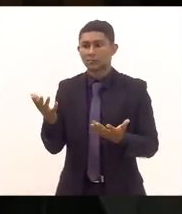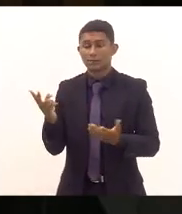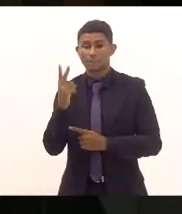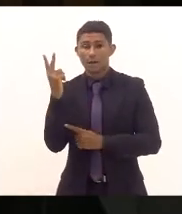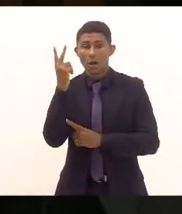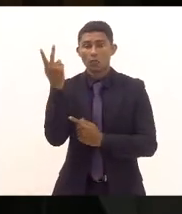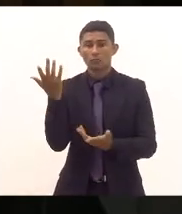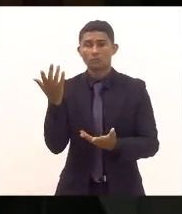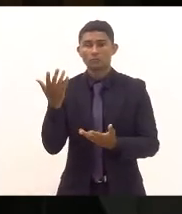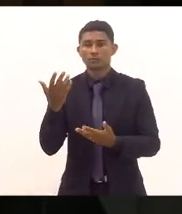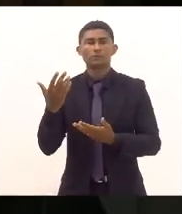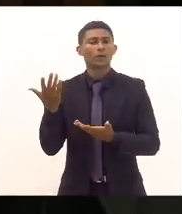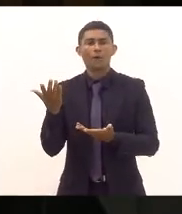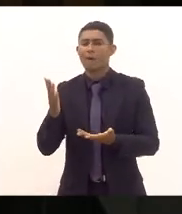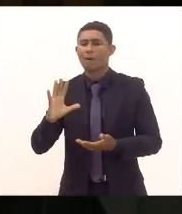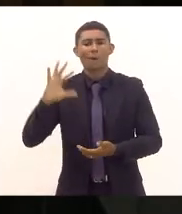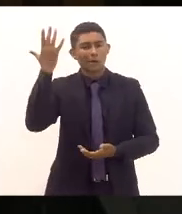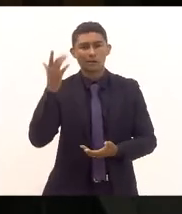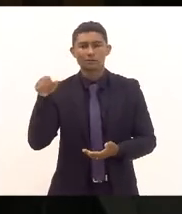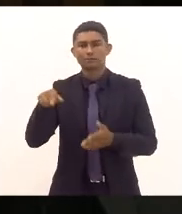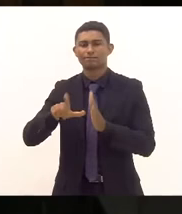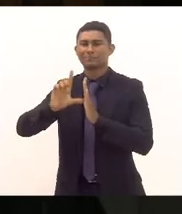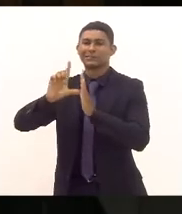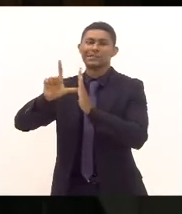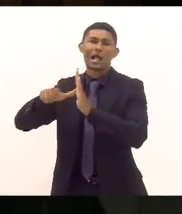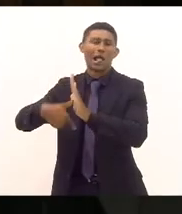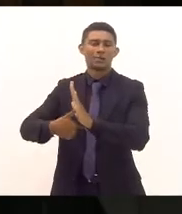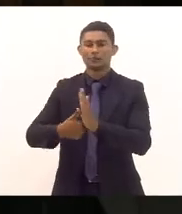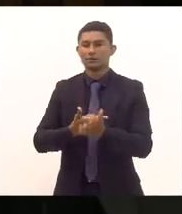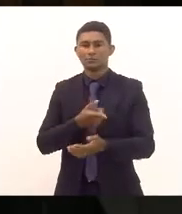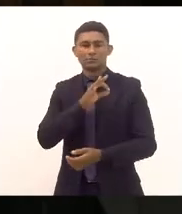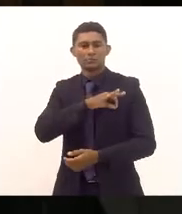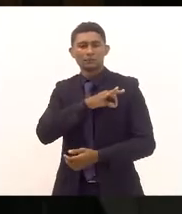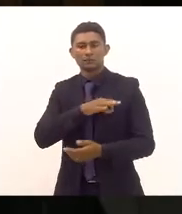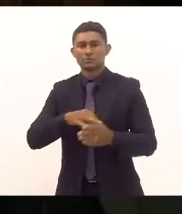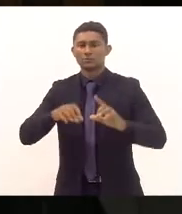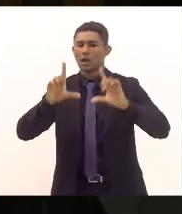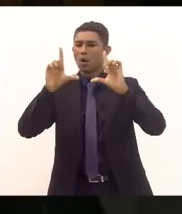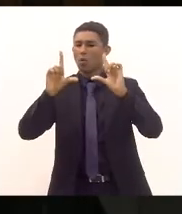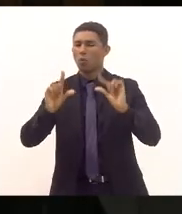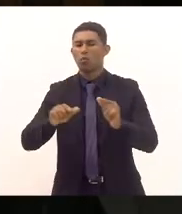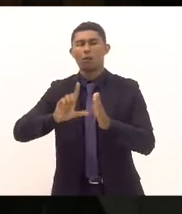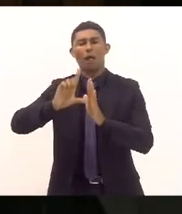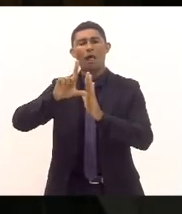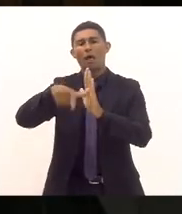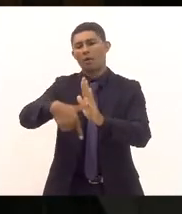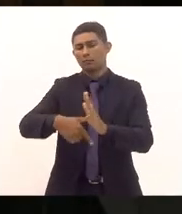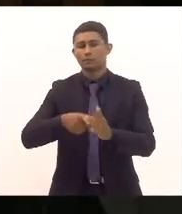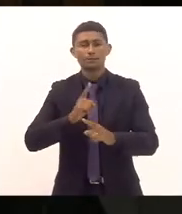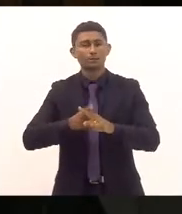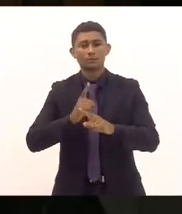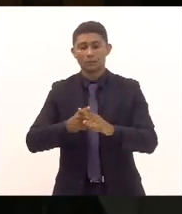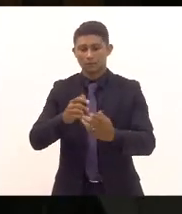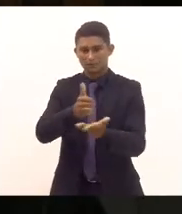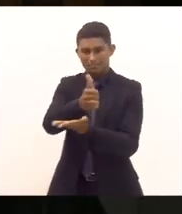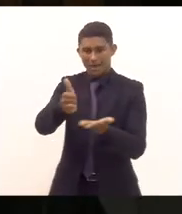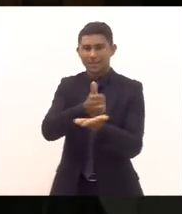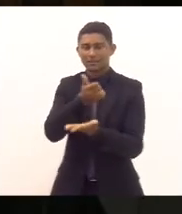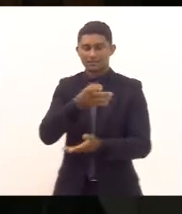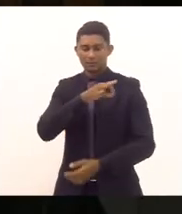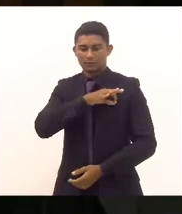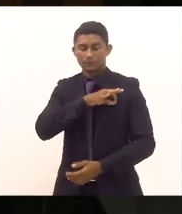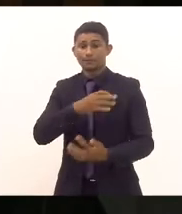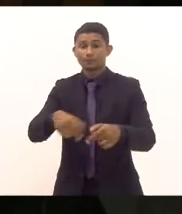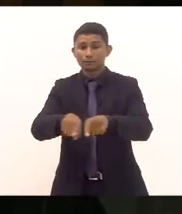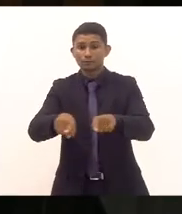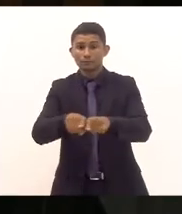processo de defasagem cidade uma forma ainda mais brutal porque ele afeta não só a base salarial mas